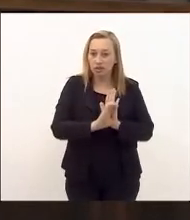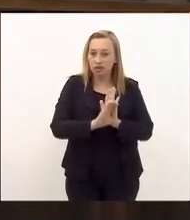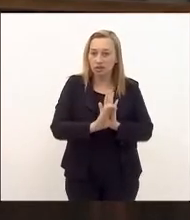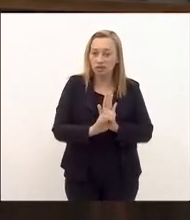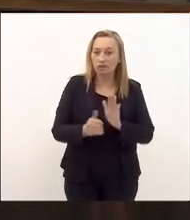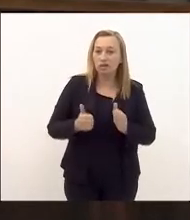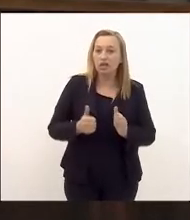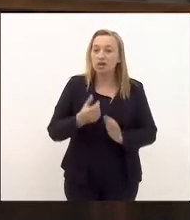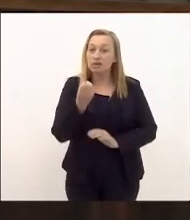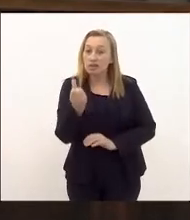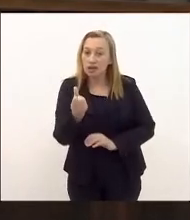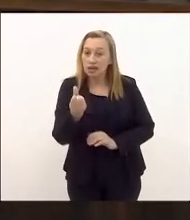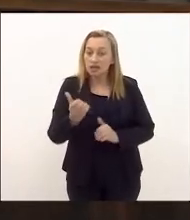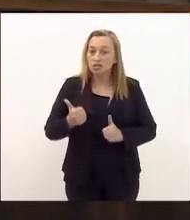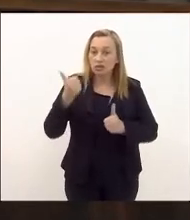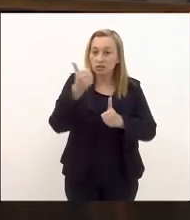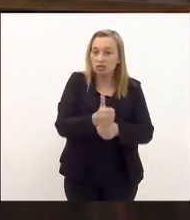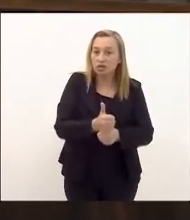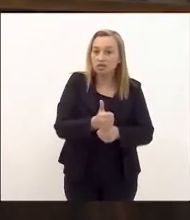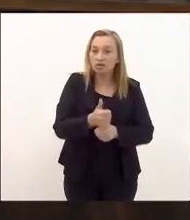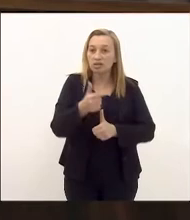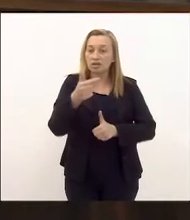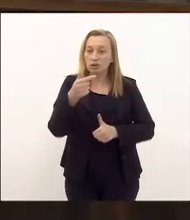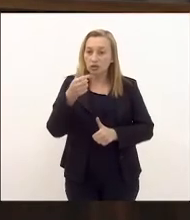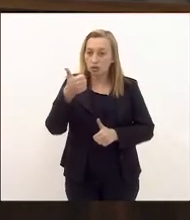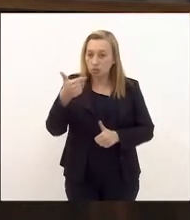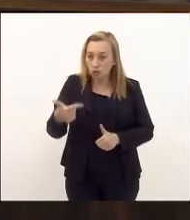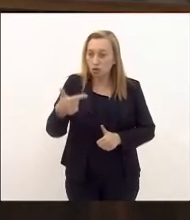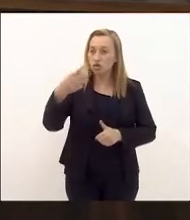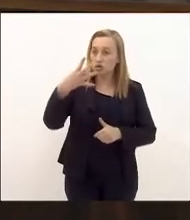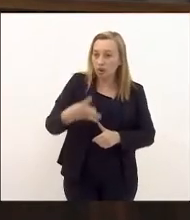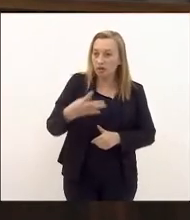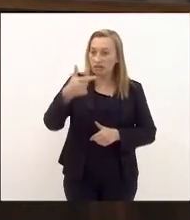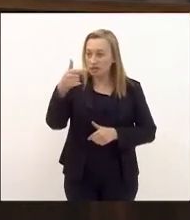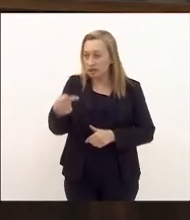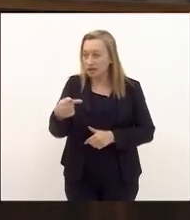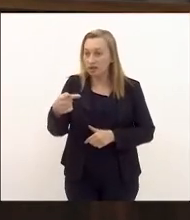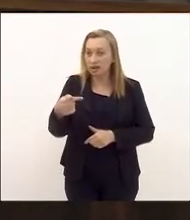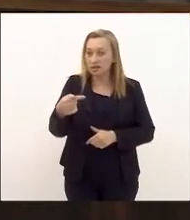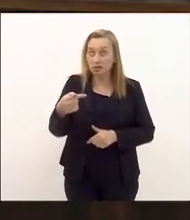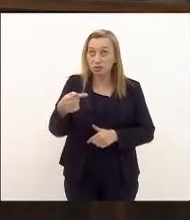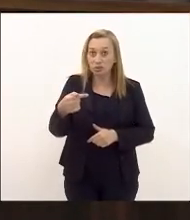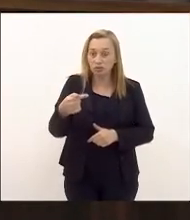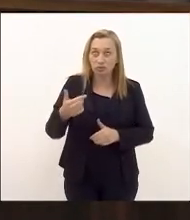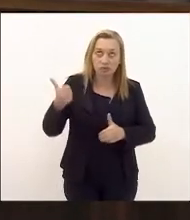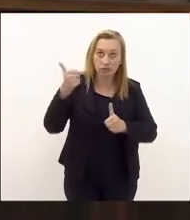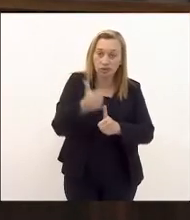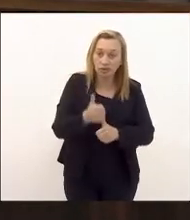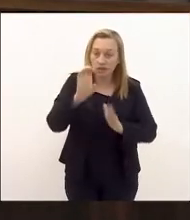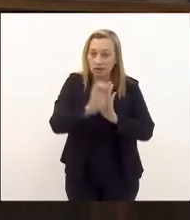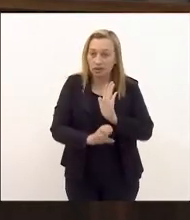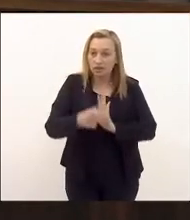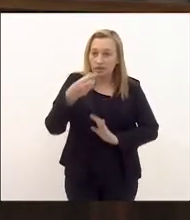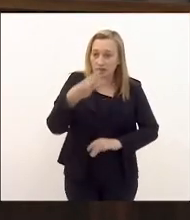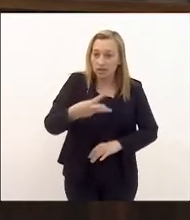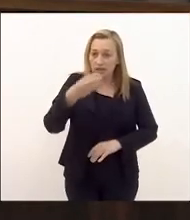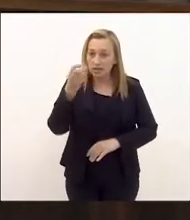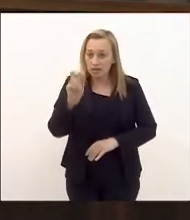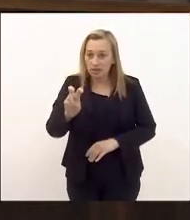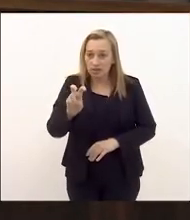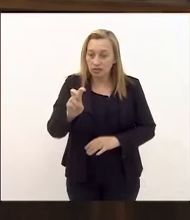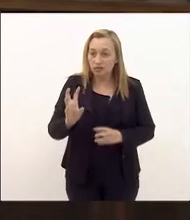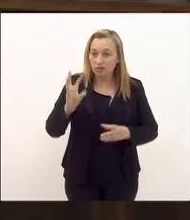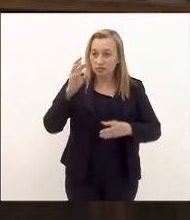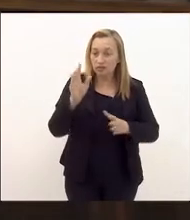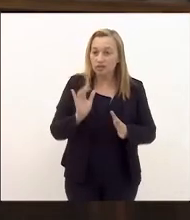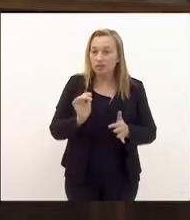6, favorável com subemenda aglutinativa as emendas 2, 4 e 7, favorável com subemenda aglutinativa as emendas 3 e 5,